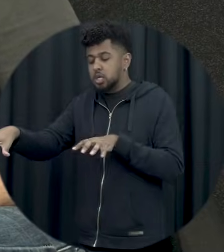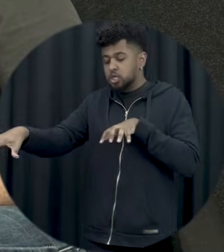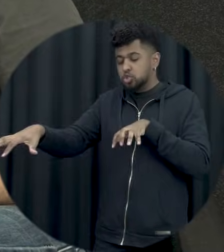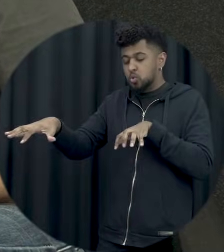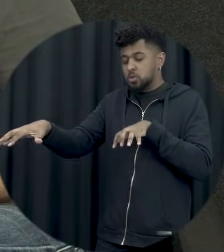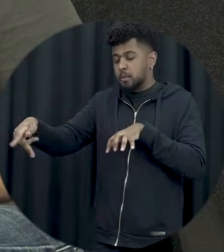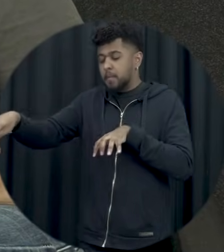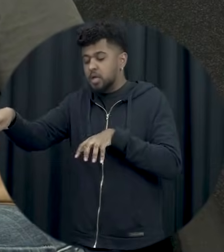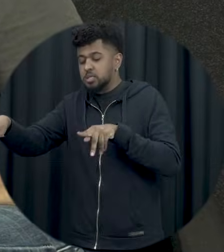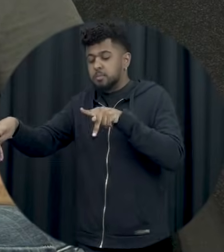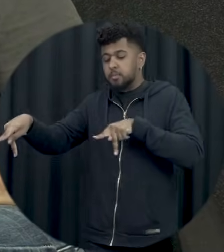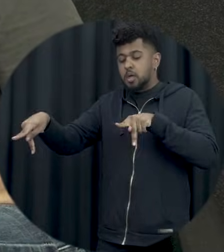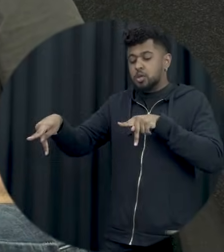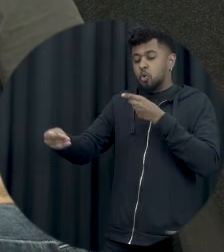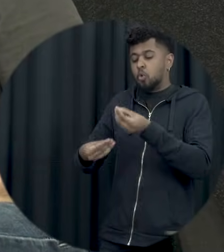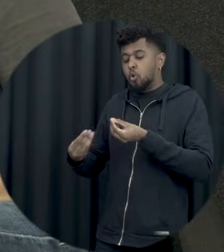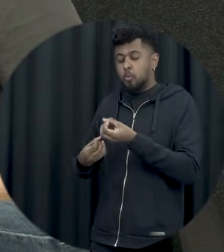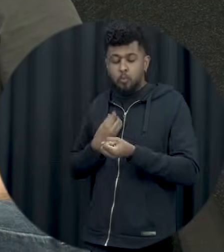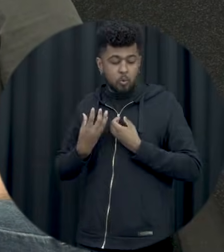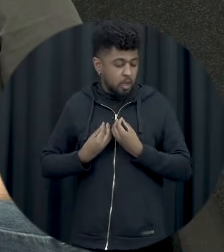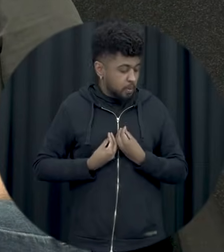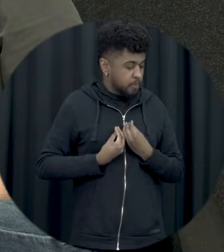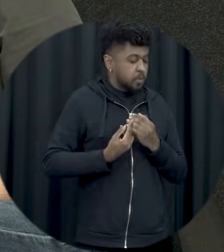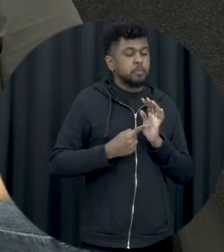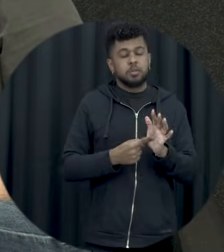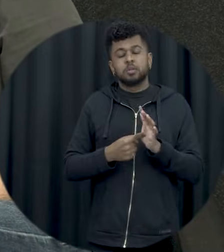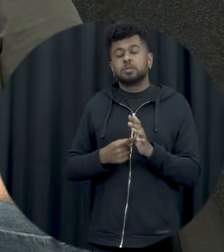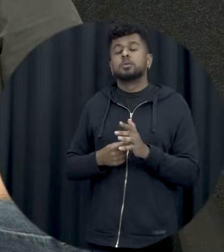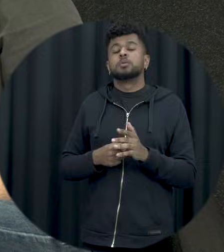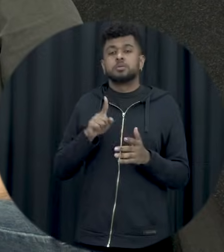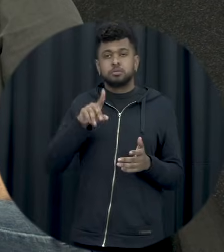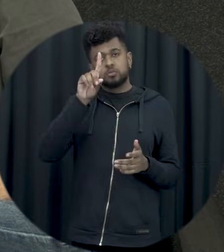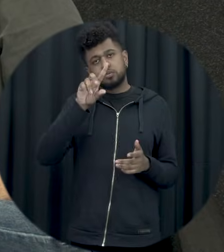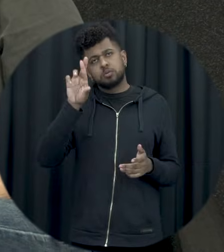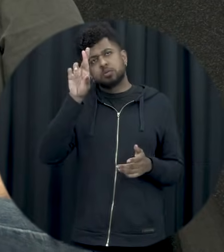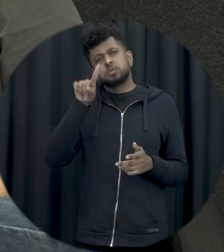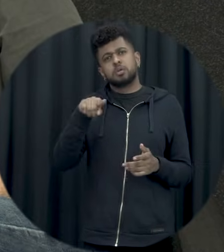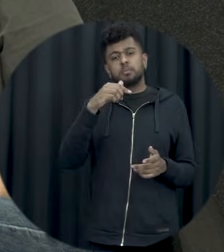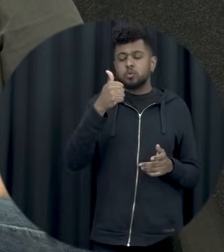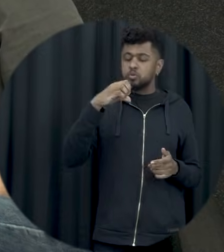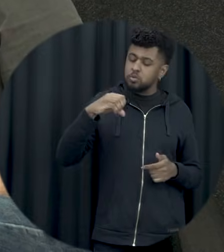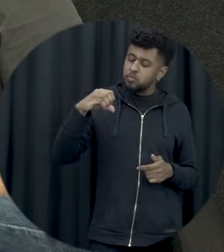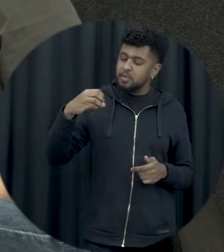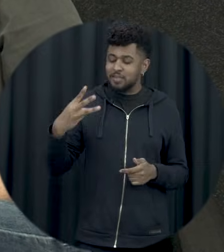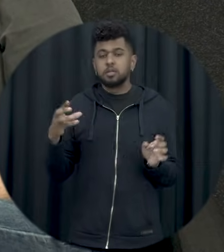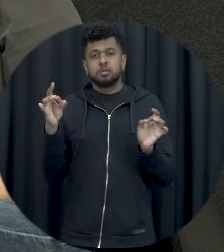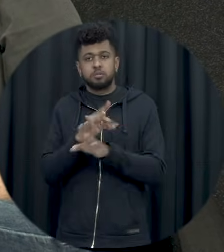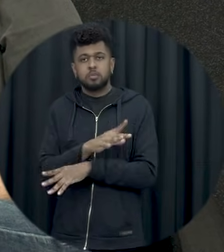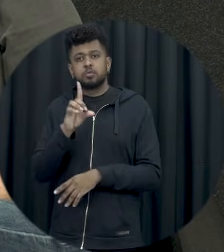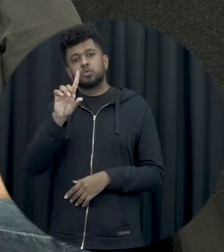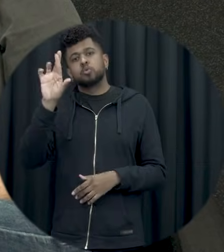poema dele. E aí então o doutorado foi de novo na Itália e termina em 93 o